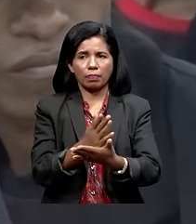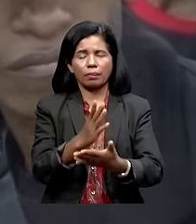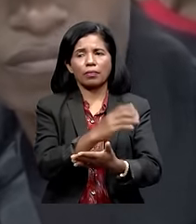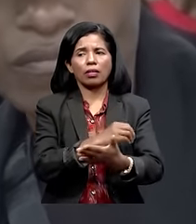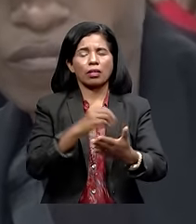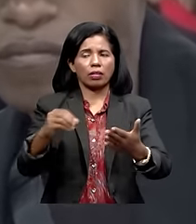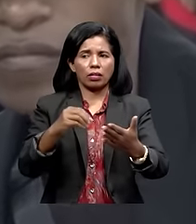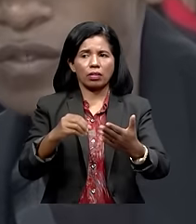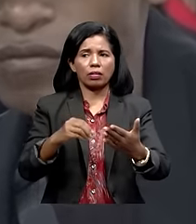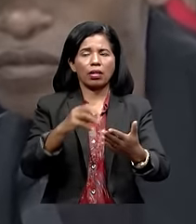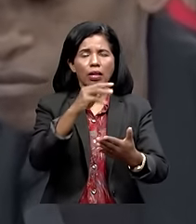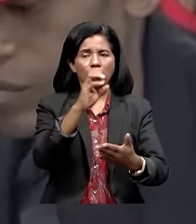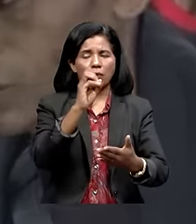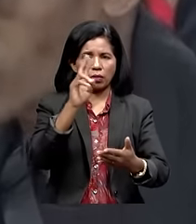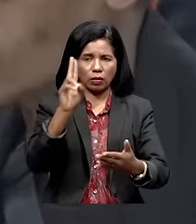contrato ga MOU